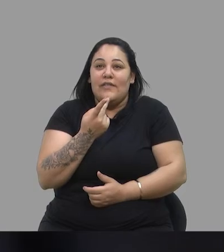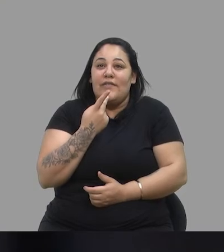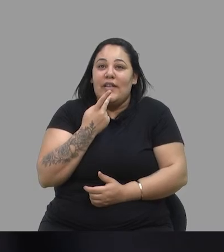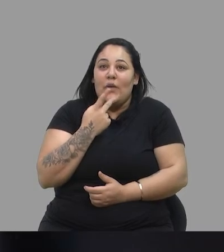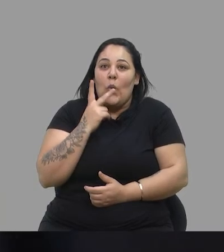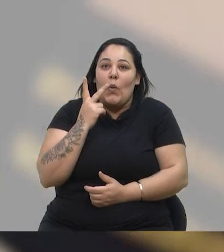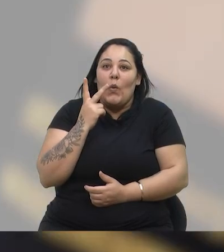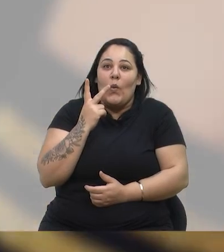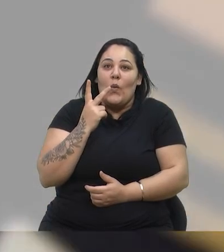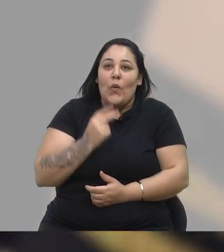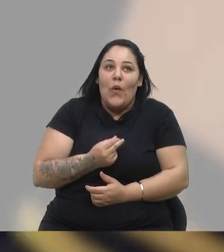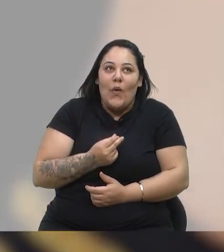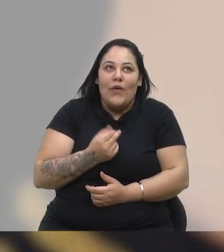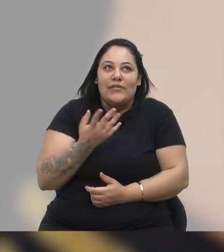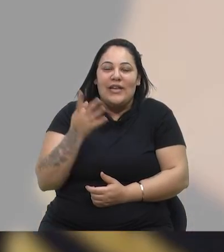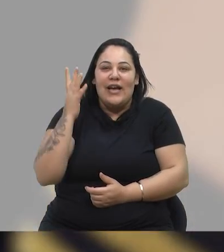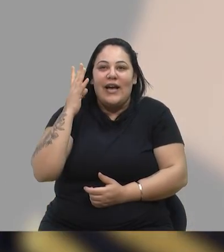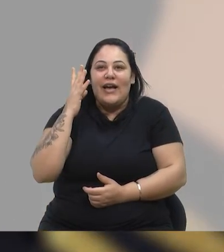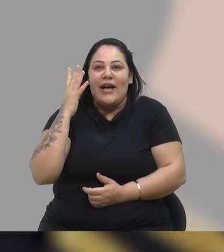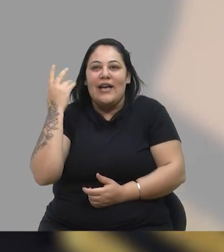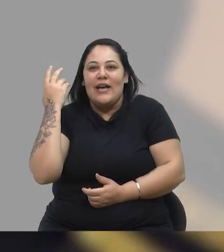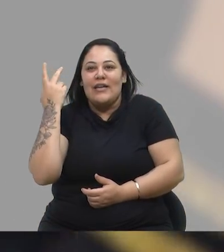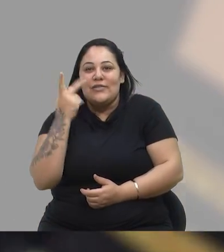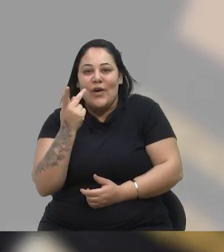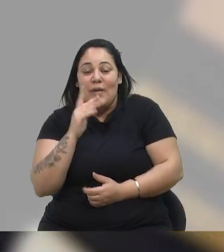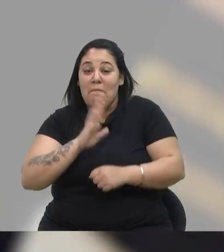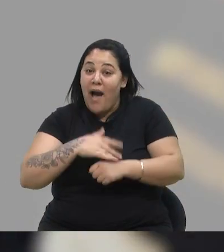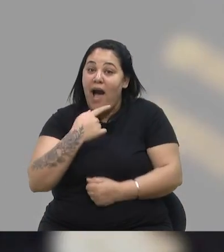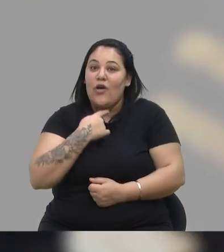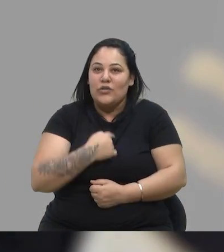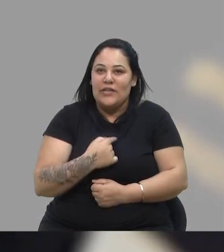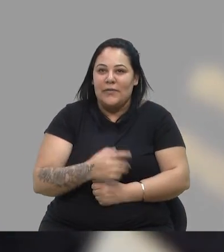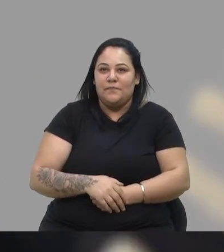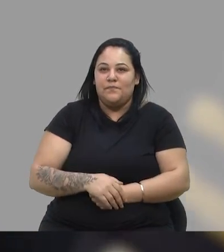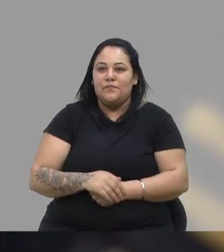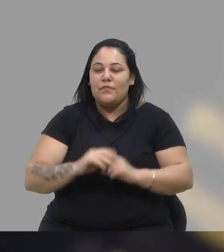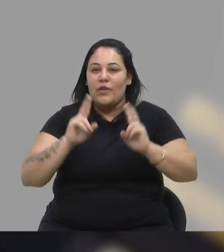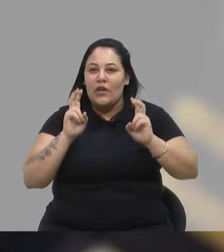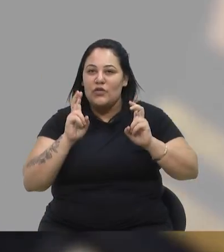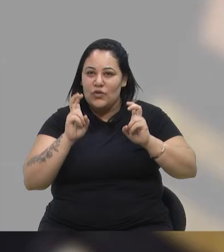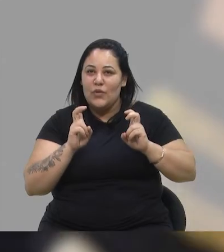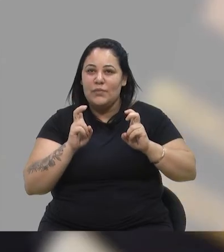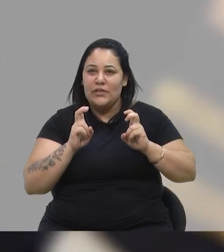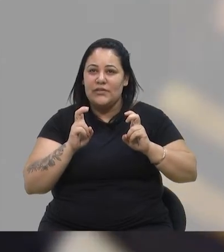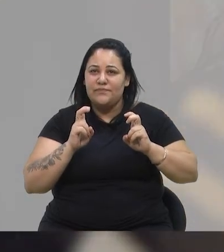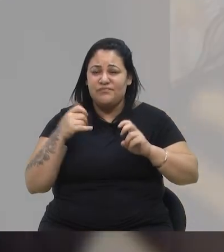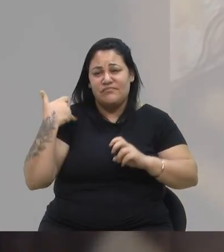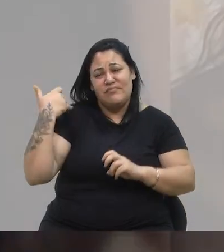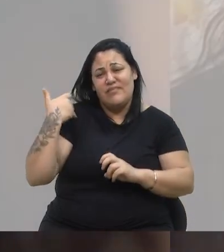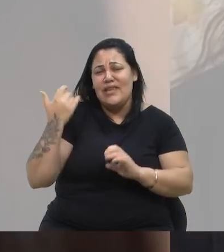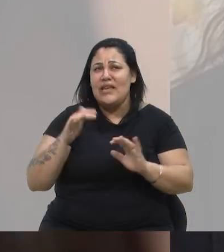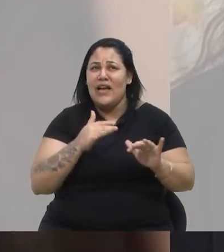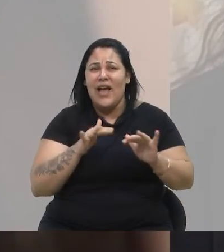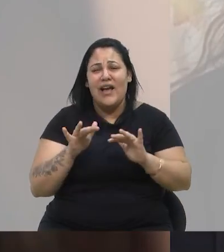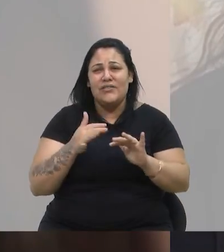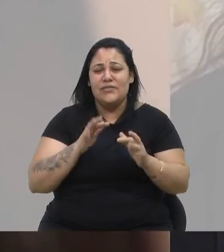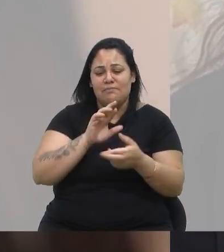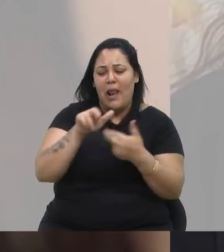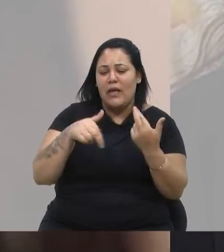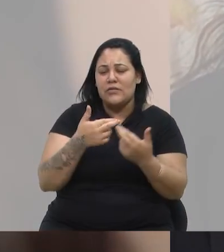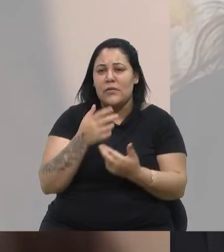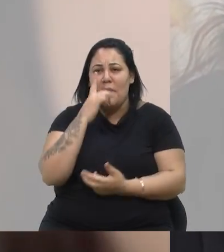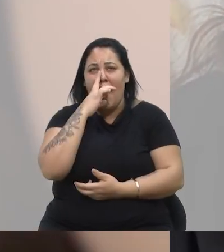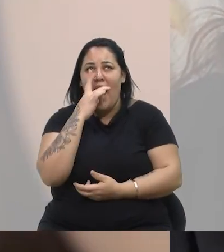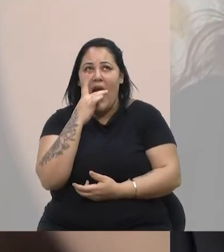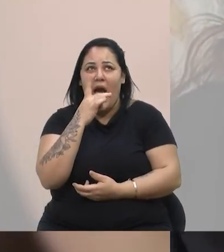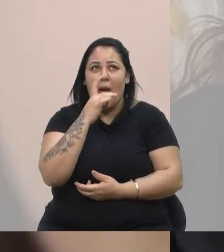E ela diz, nossa, é a história que eu mais gostei, né, do que eu tenho assistido. Tipo assim, foi umas histórias